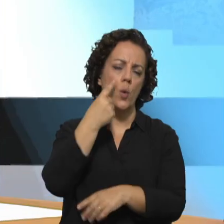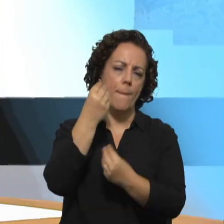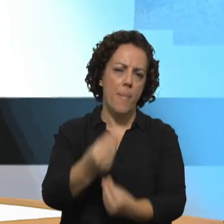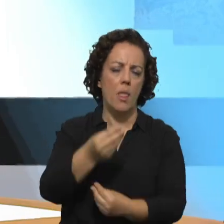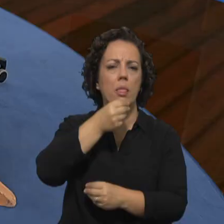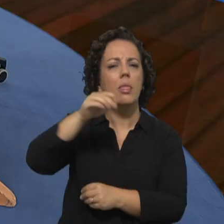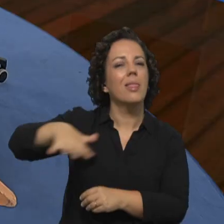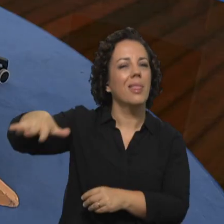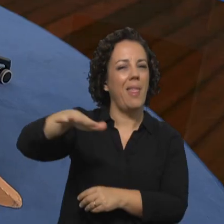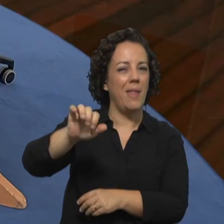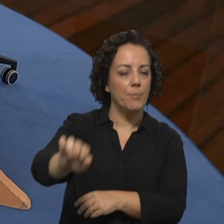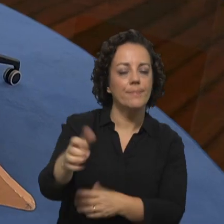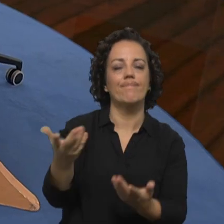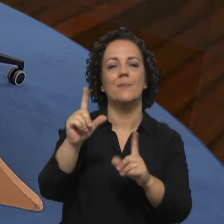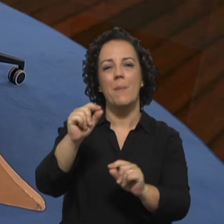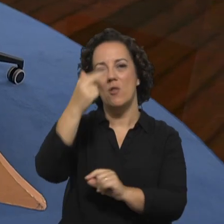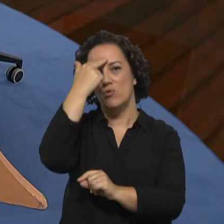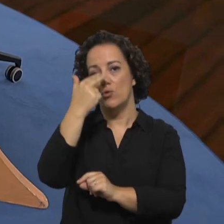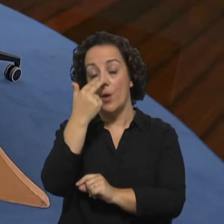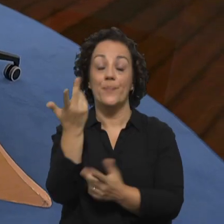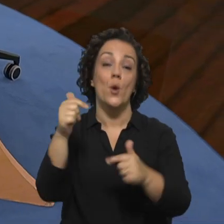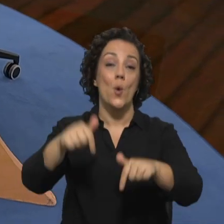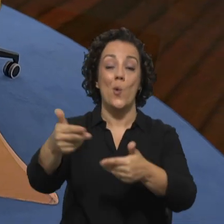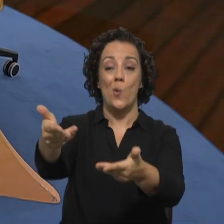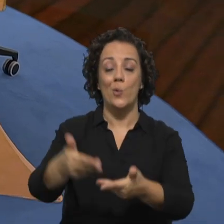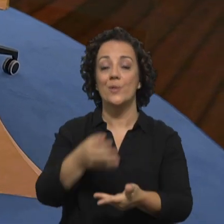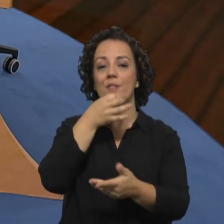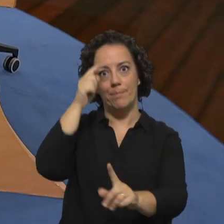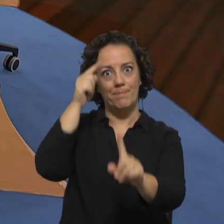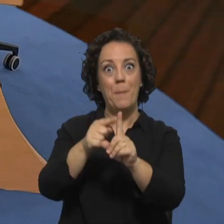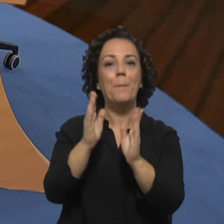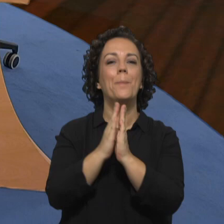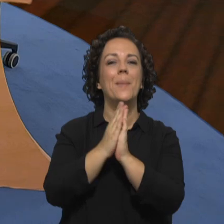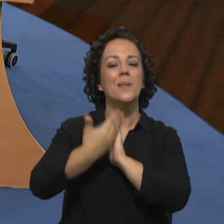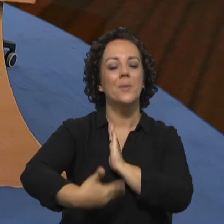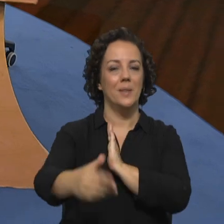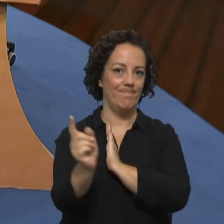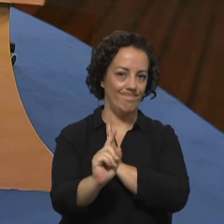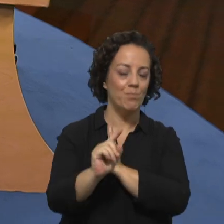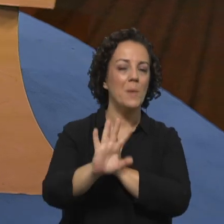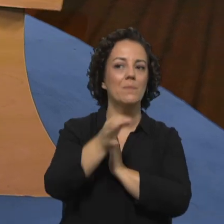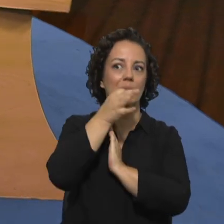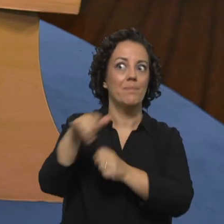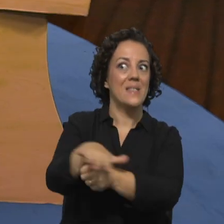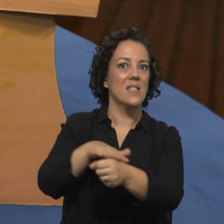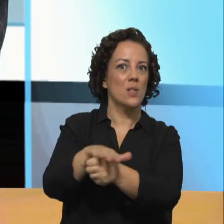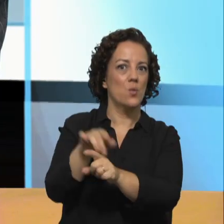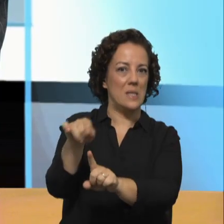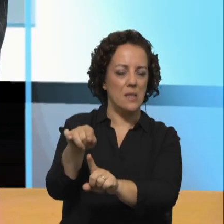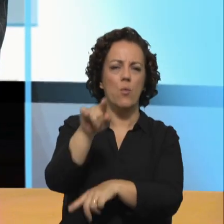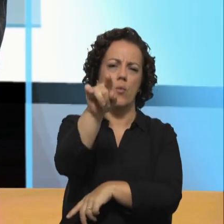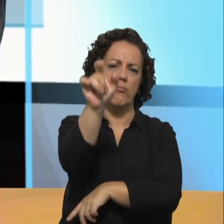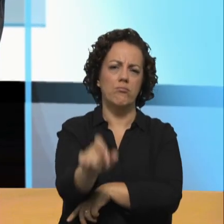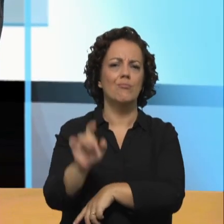Padre João. Hoje não para olhar a liturgia, mas esta situação concreta já por ali passou inúmeras vezes,